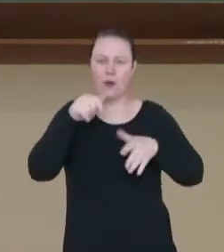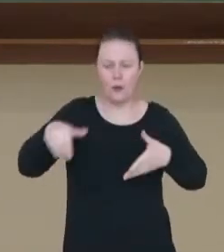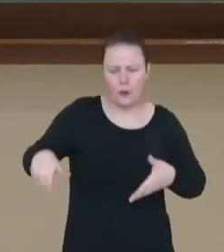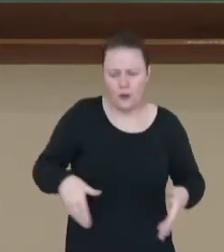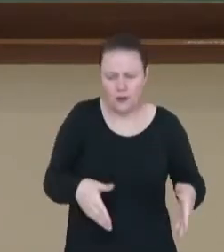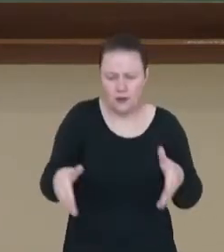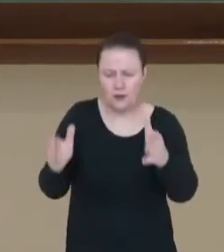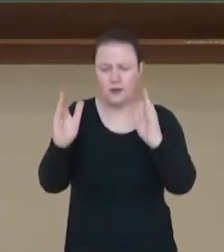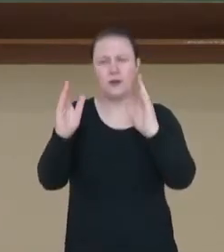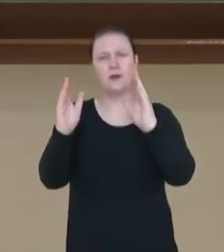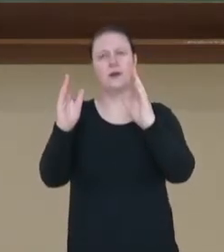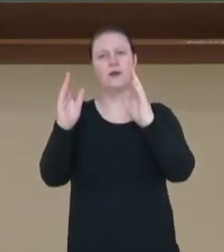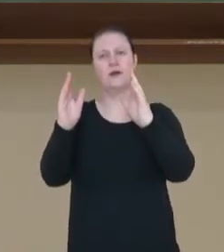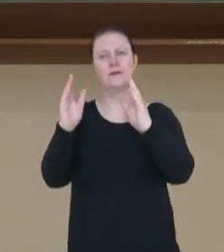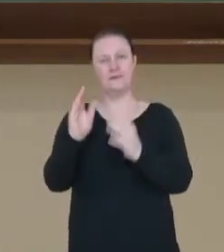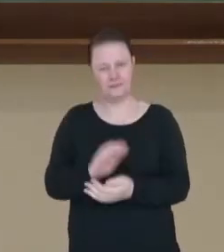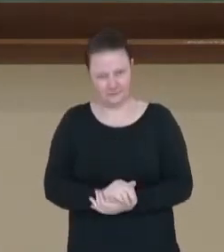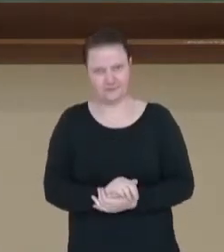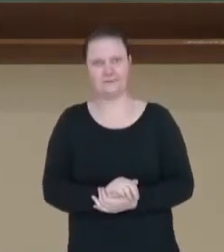Percebe?